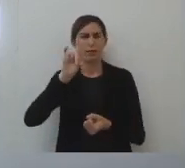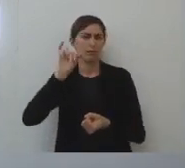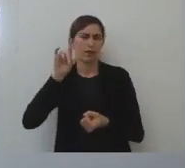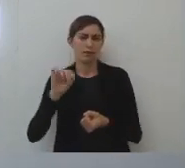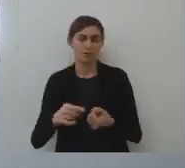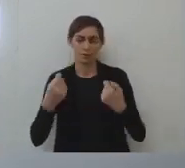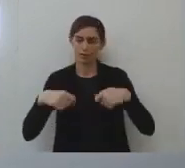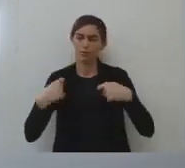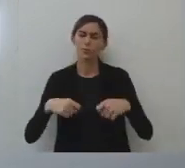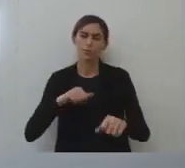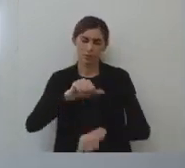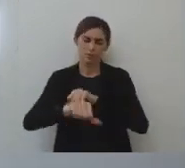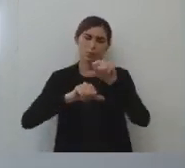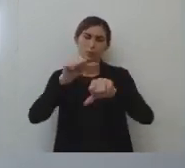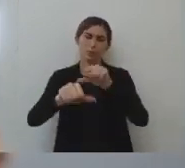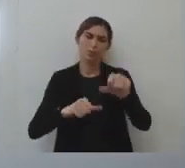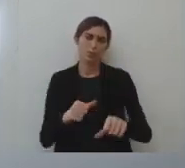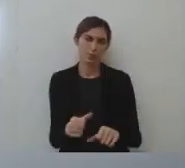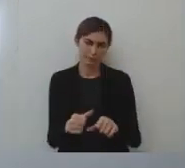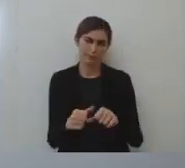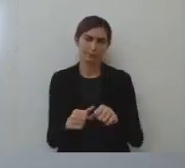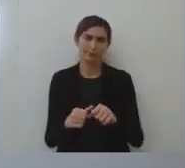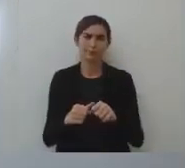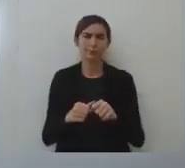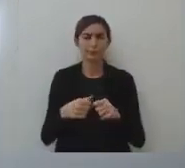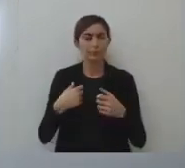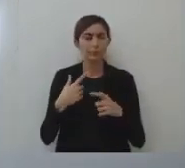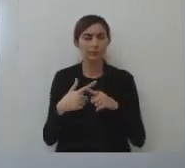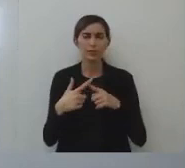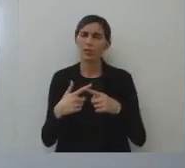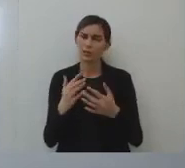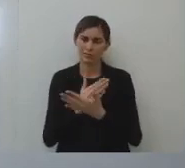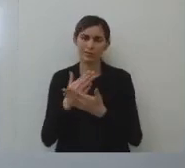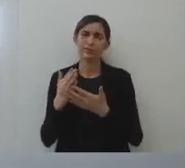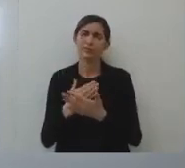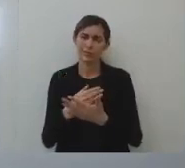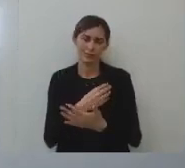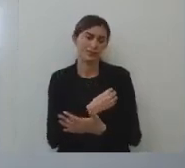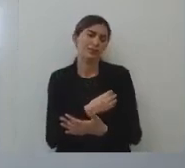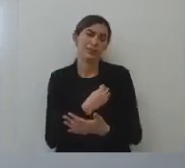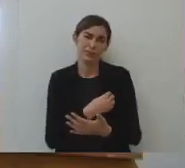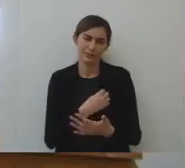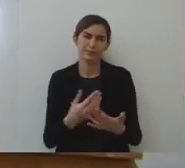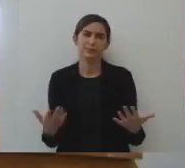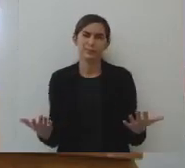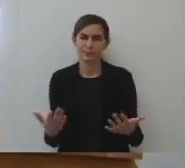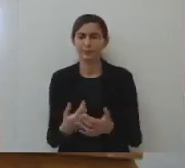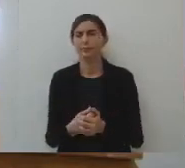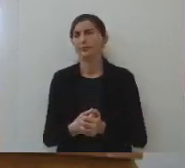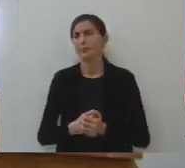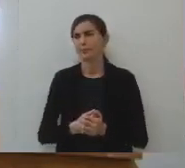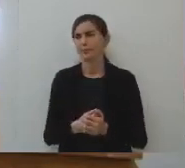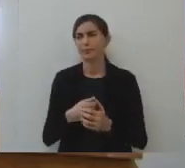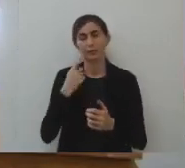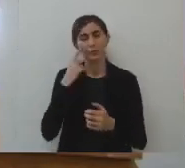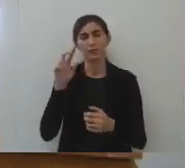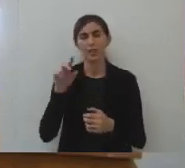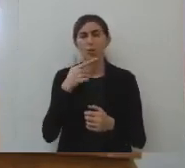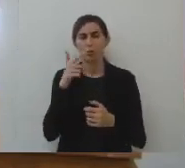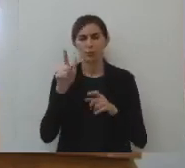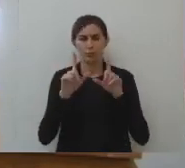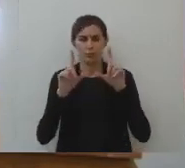A gente precisa transformar essas realidades porque isso está custando vidas, certo? E aí eu trago uma outra imagem do